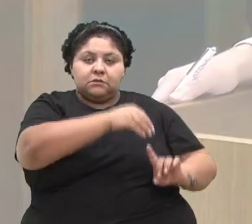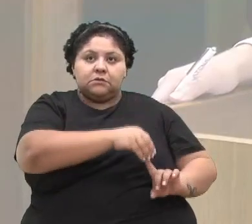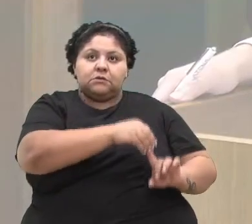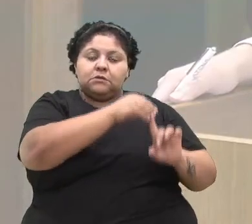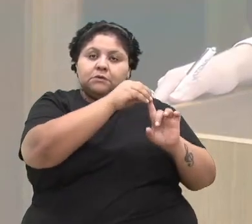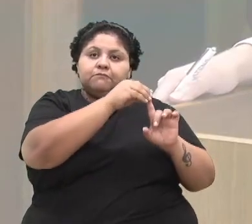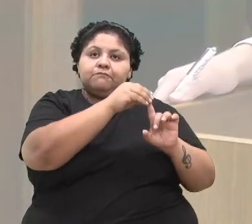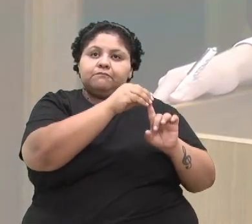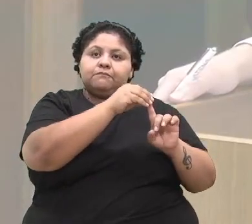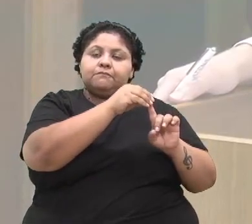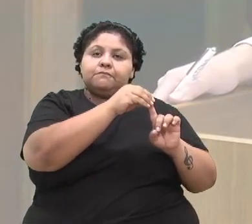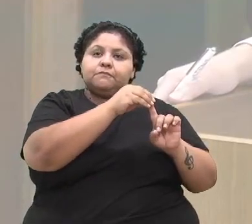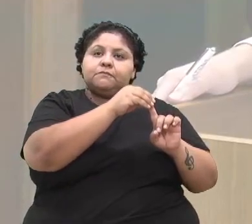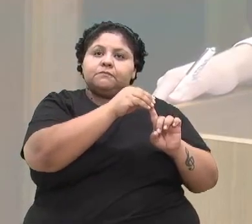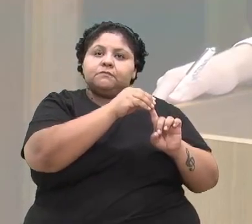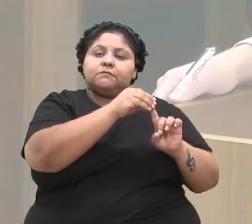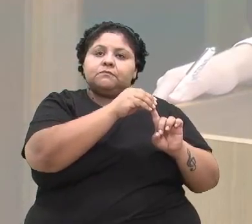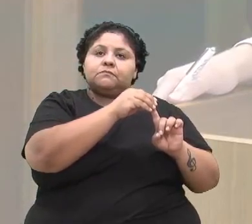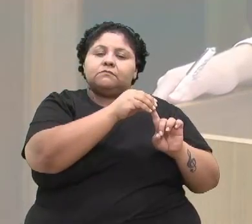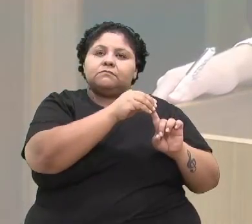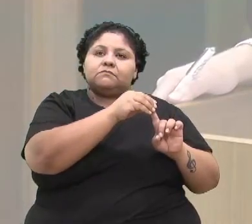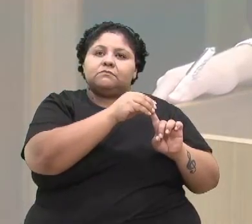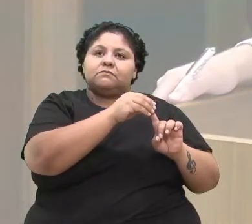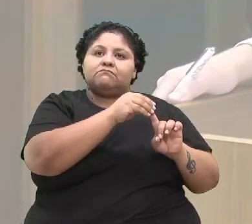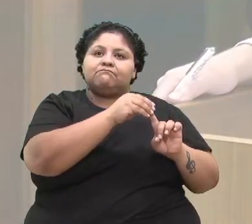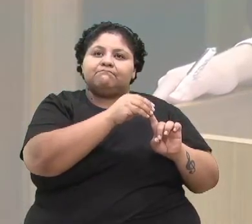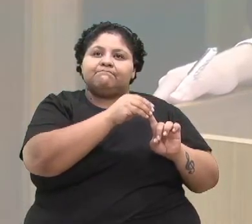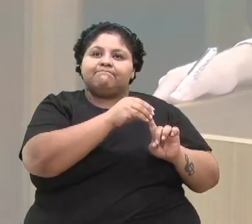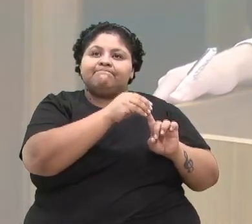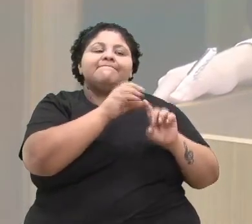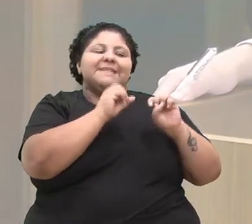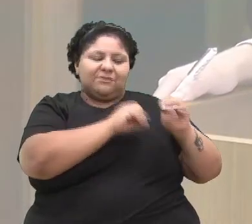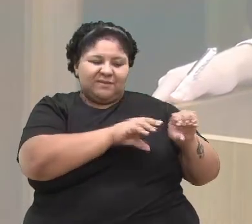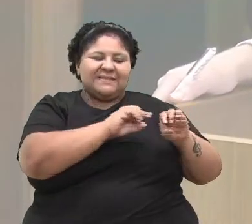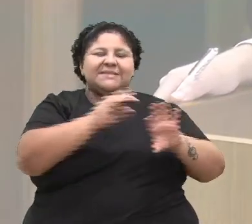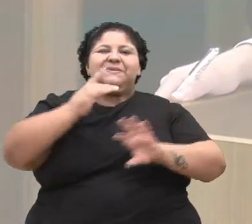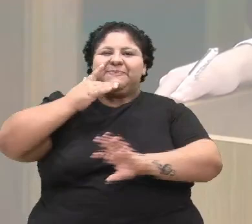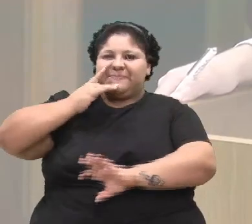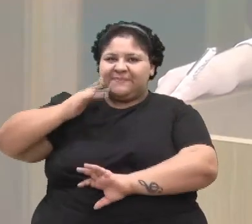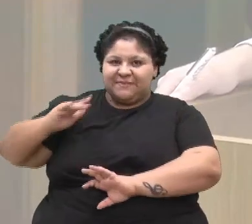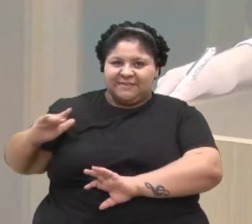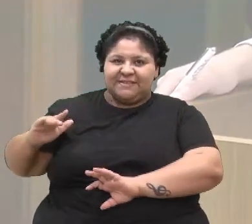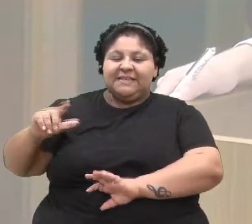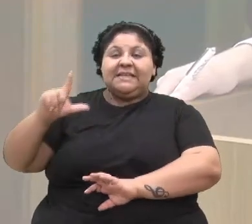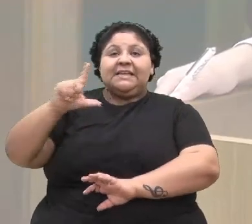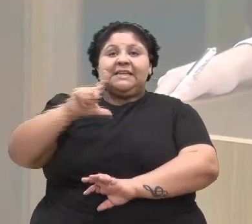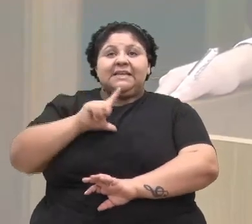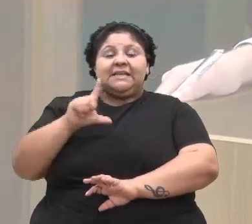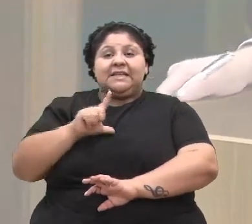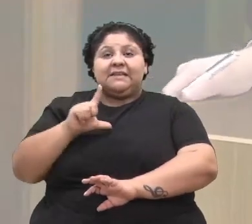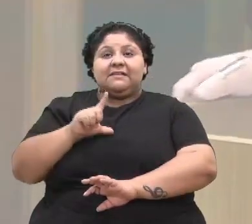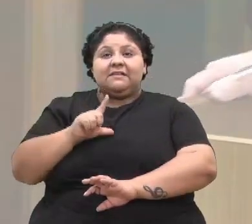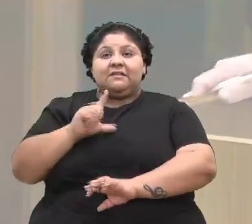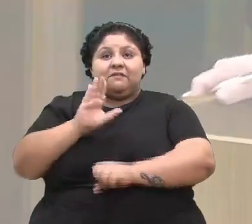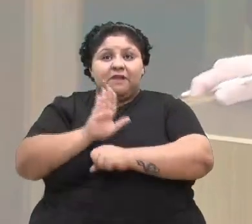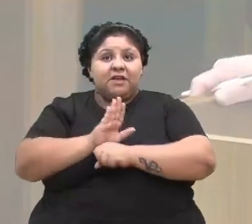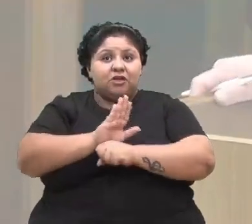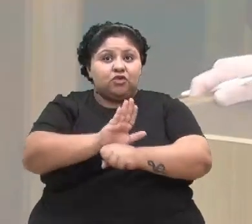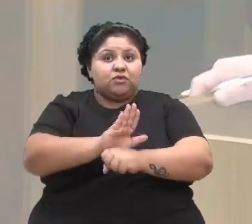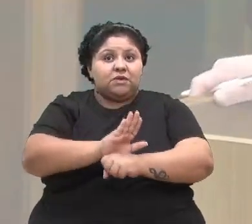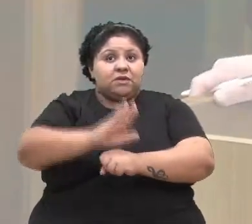diz respeito nesse grande gargalo que é da educação infantil, aonde vai condicionar com que o